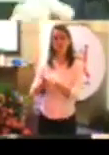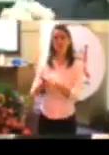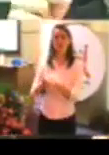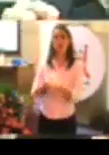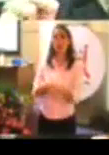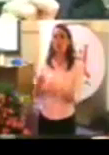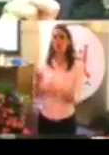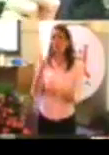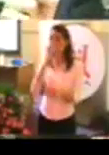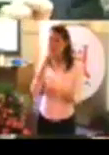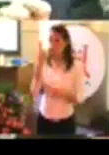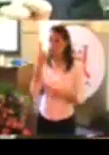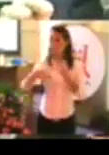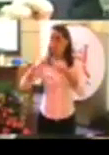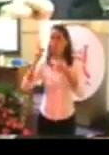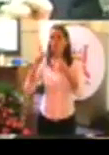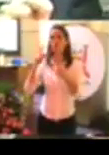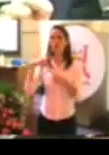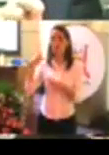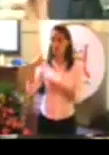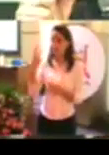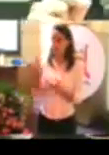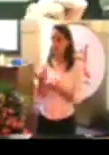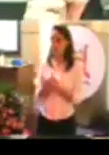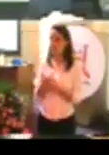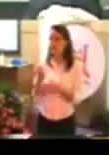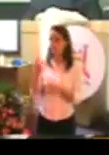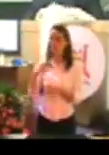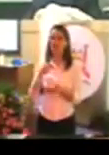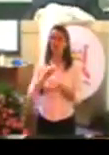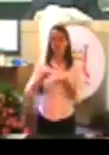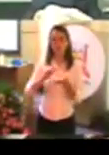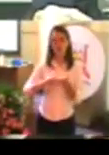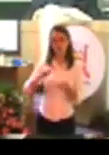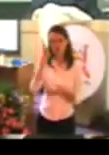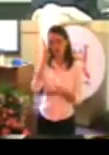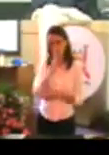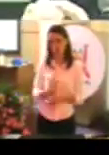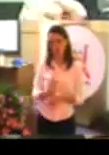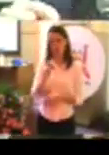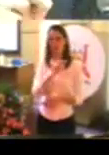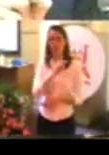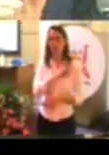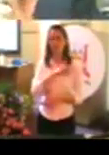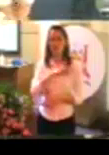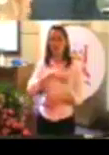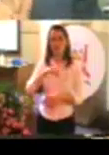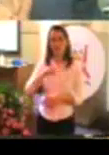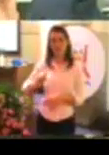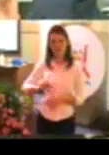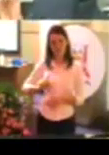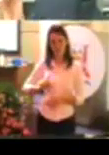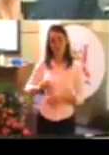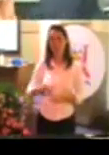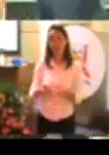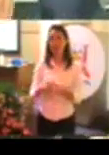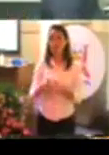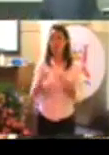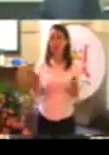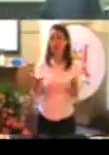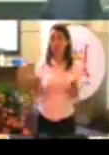causado uma revolução, vereador, na administração pública federal. Hoje, nós temos um